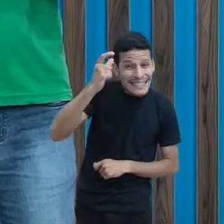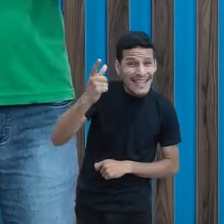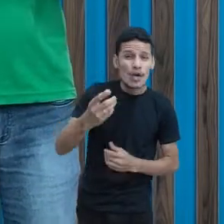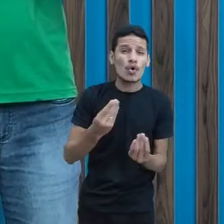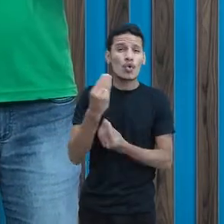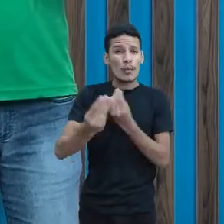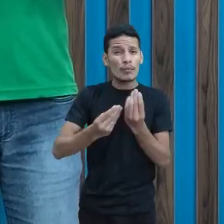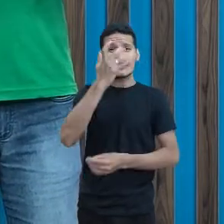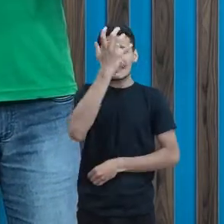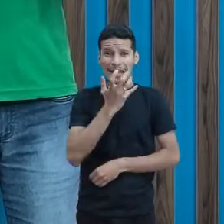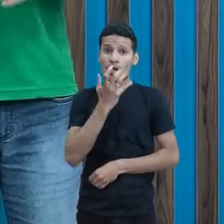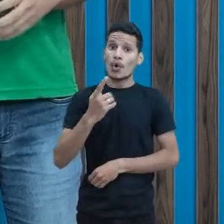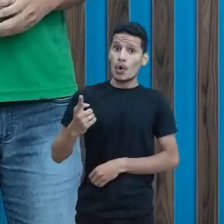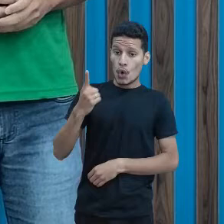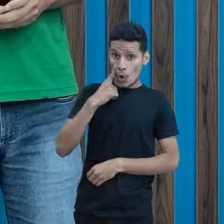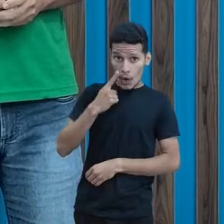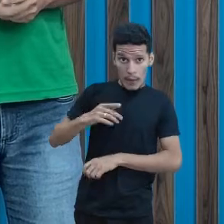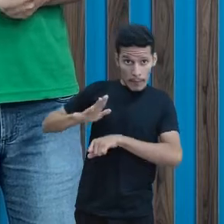estava séria